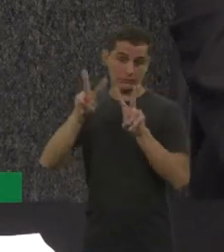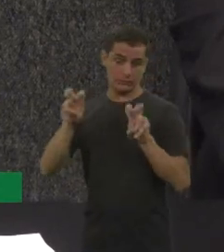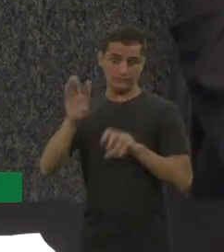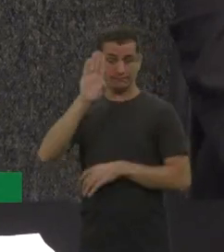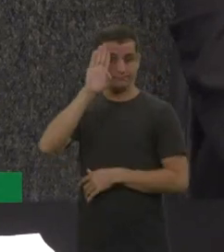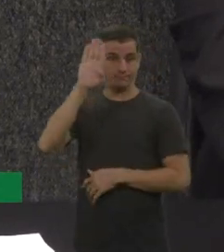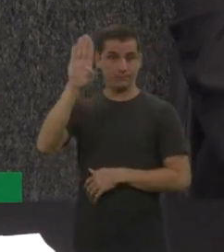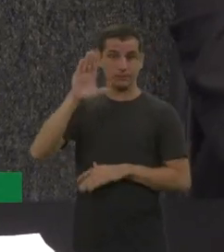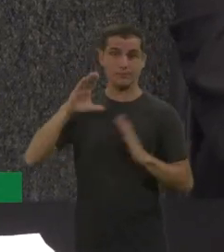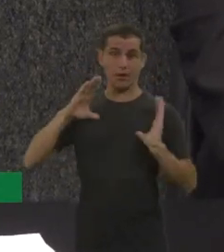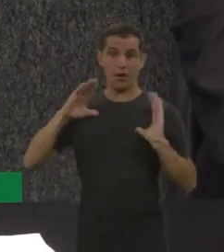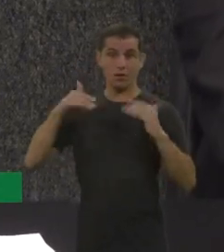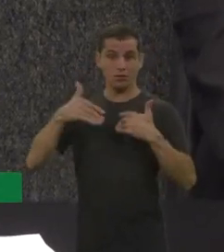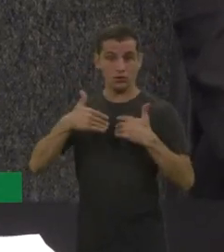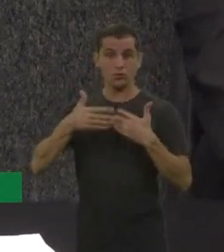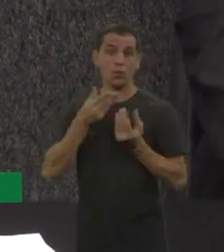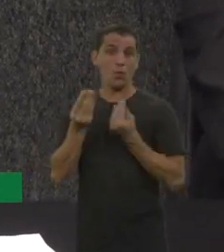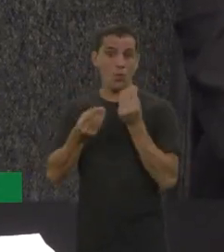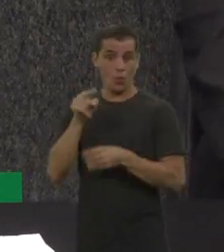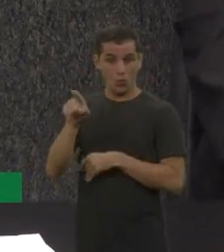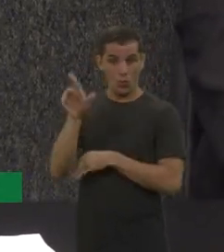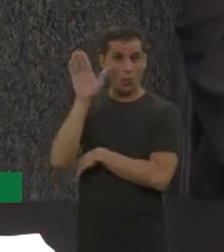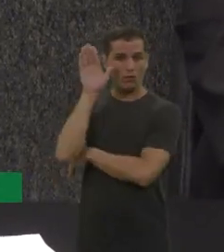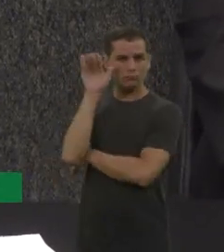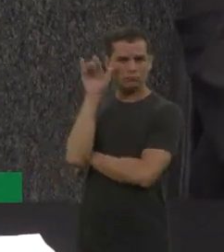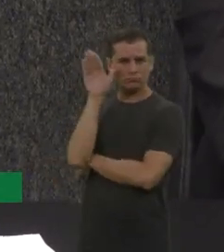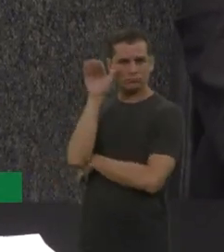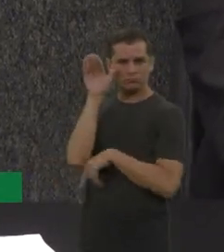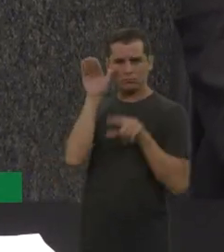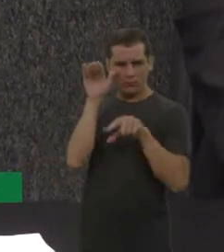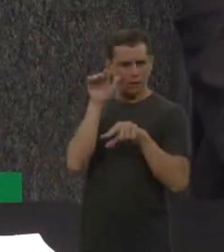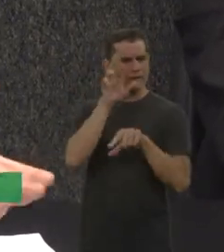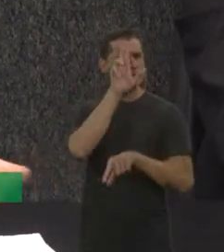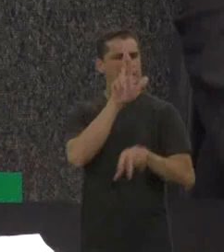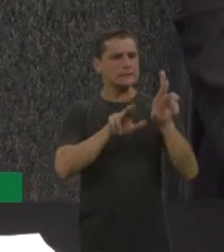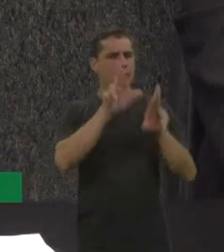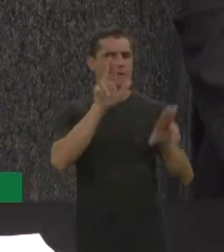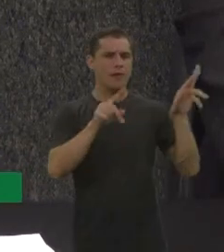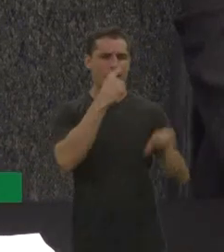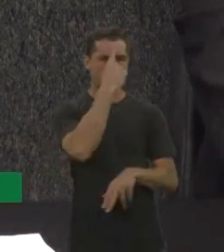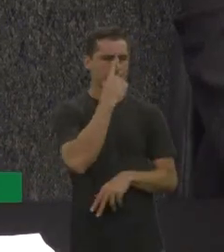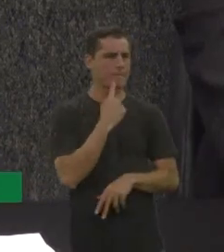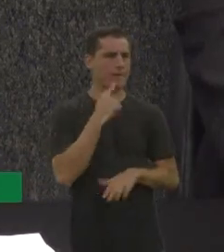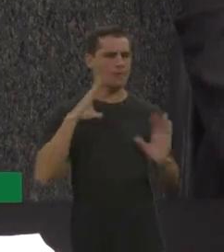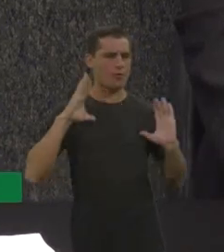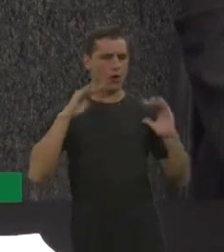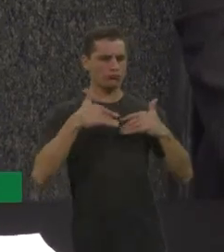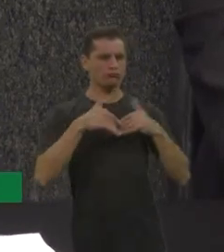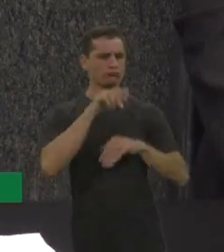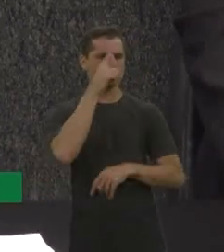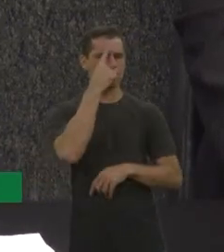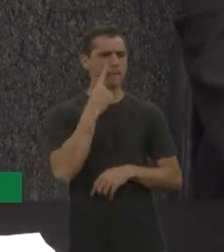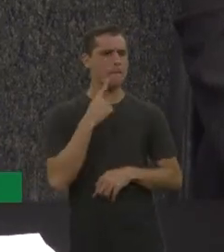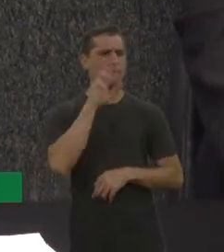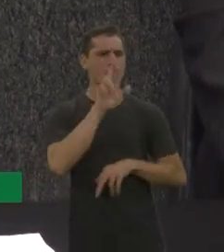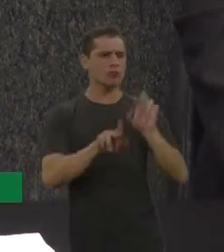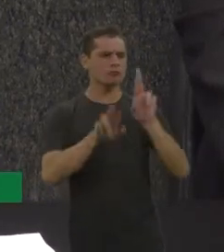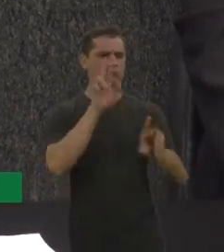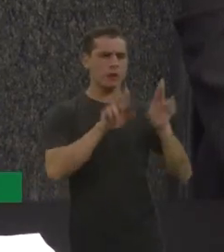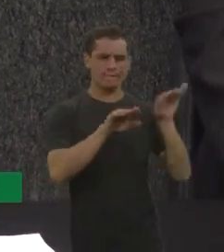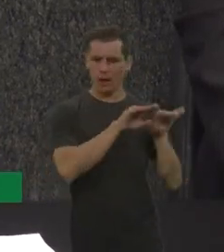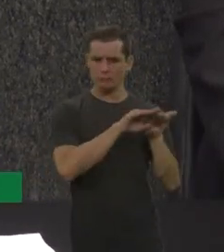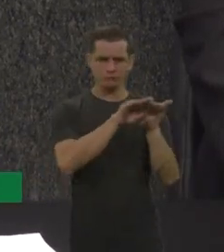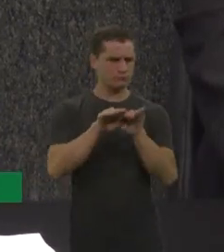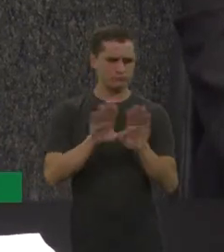é sempre uma curiosidade muito grande, já que nenhum é igual ao outro, cada um tem uma nuance em determinada situação, e às vezes